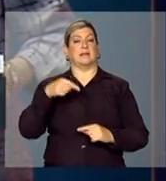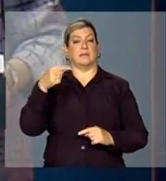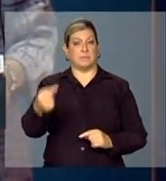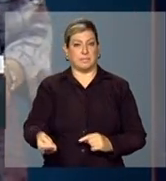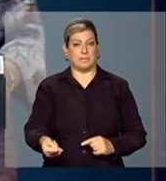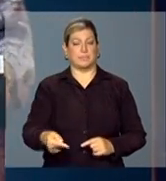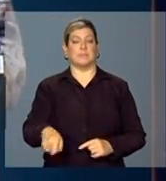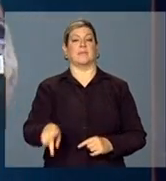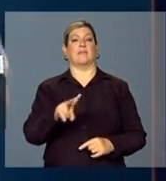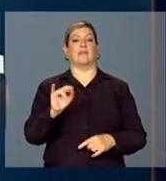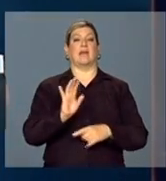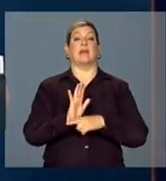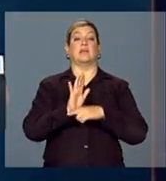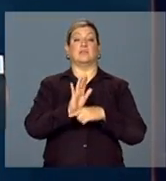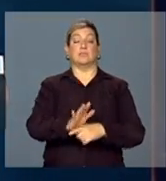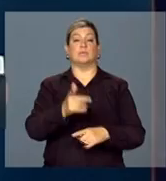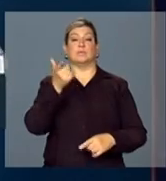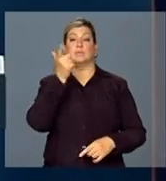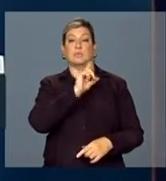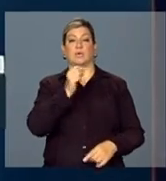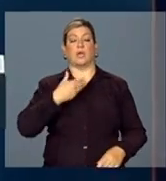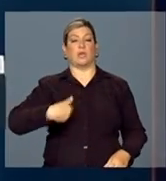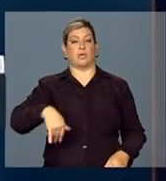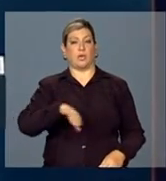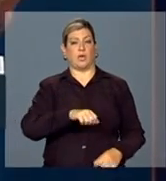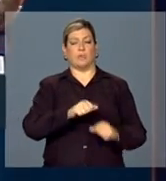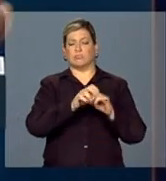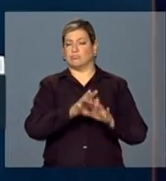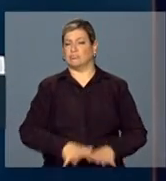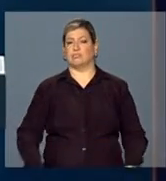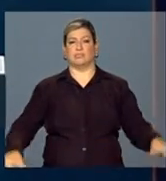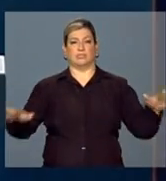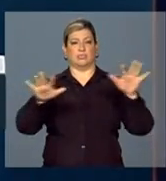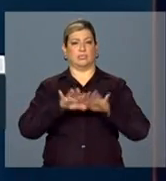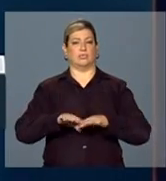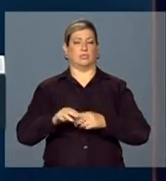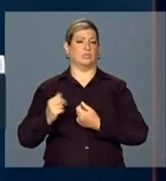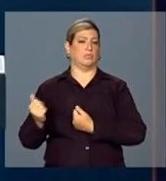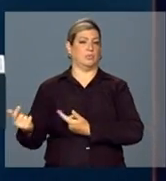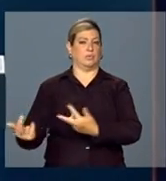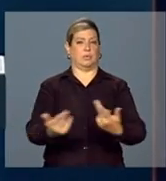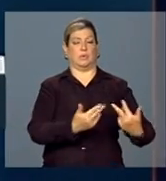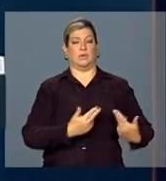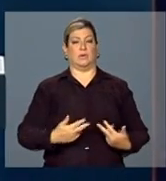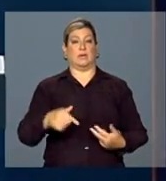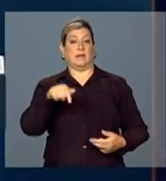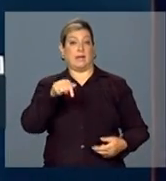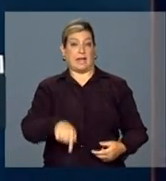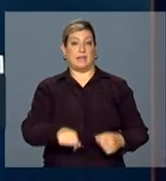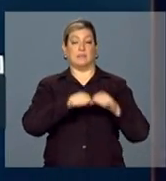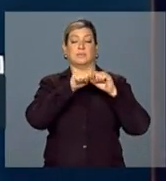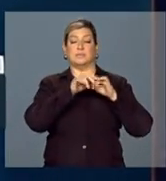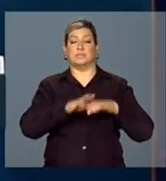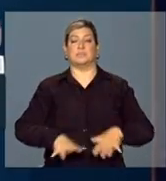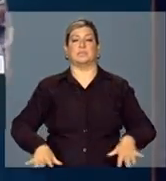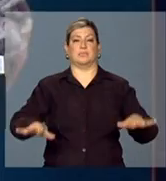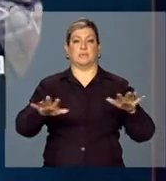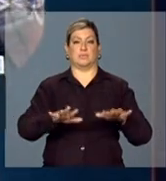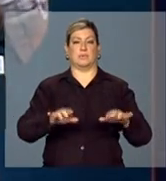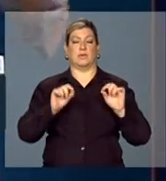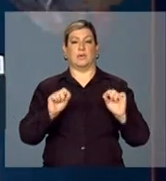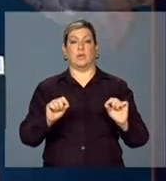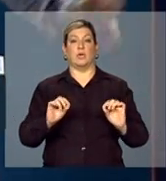ela permite que nós generalizemos essa difusão